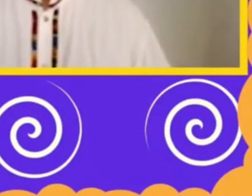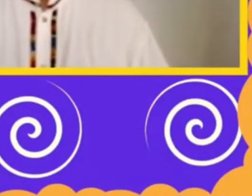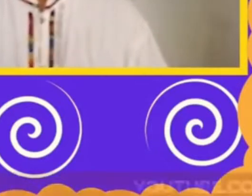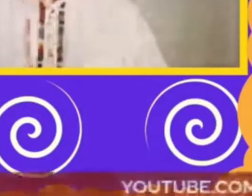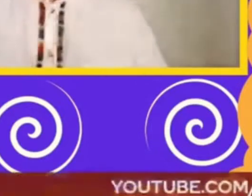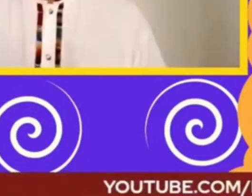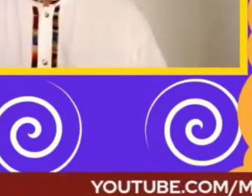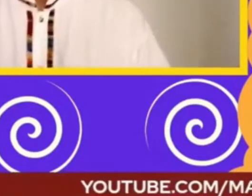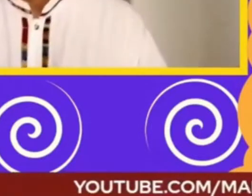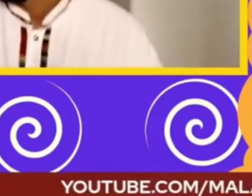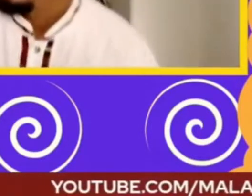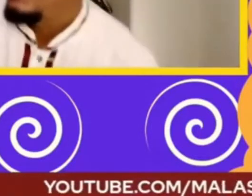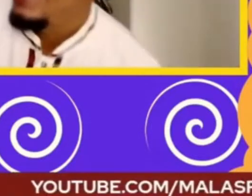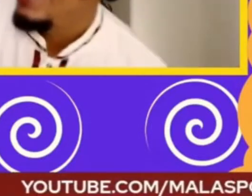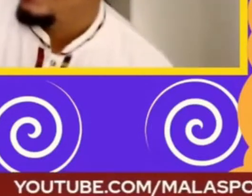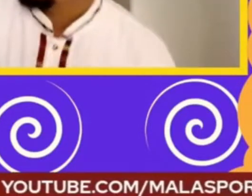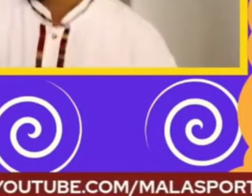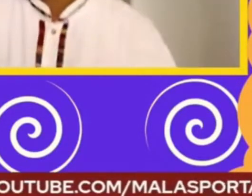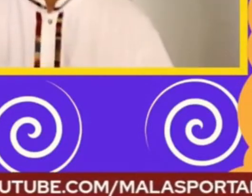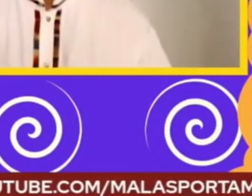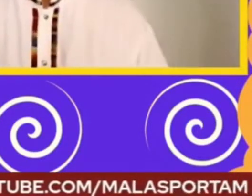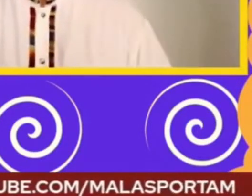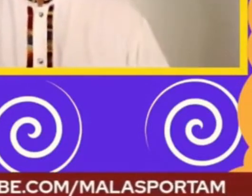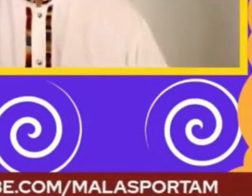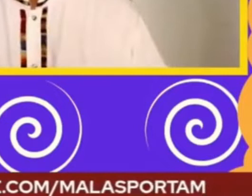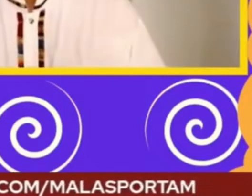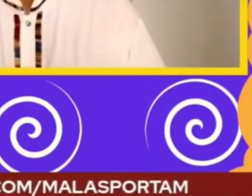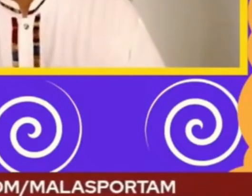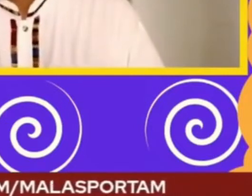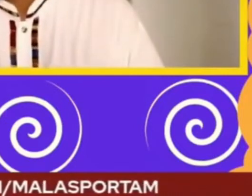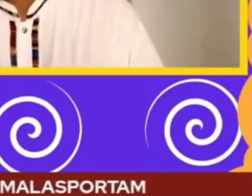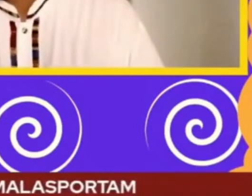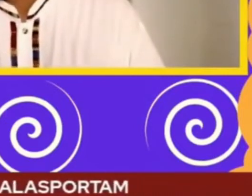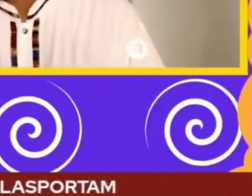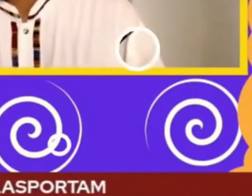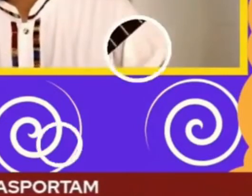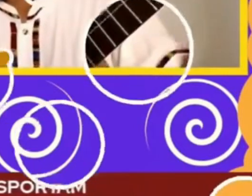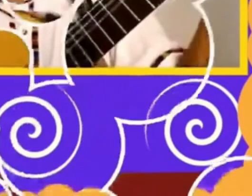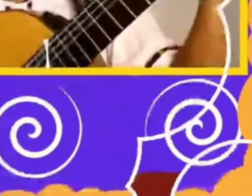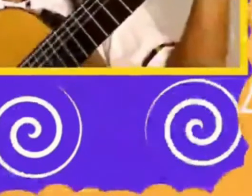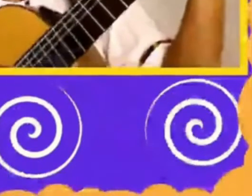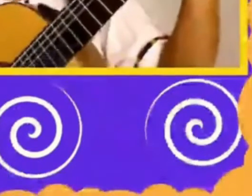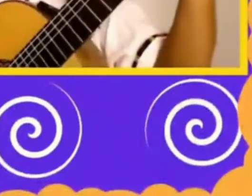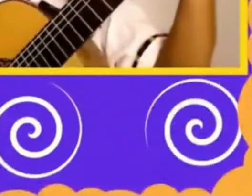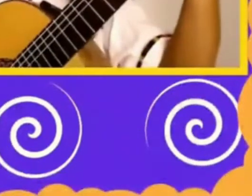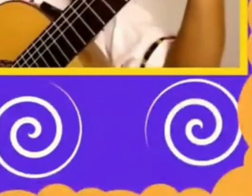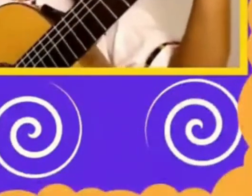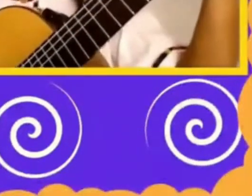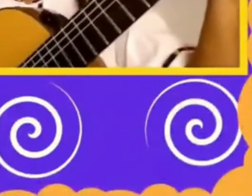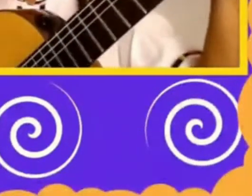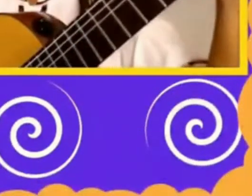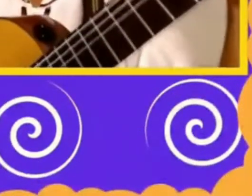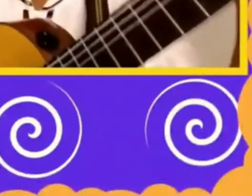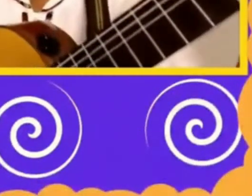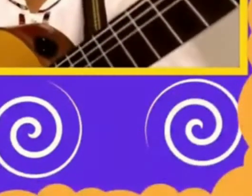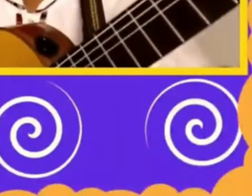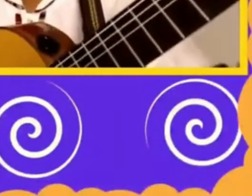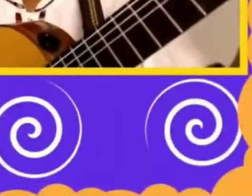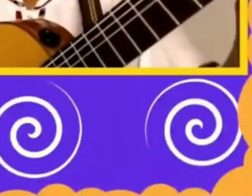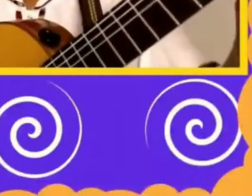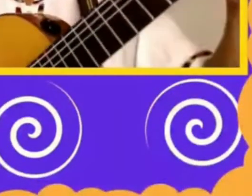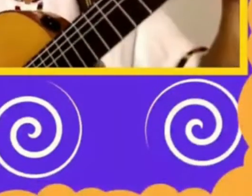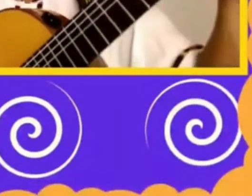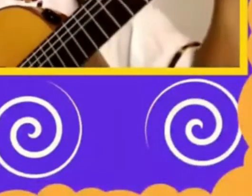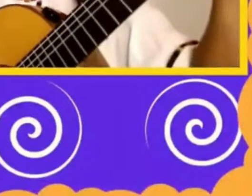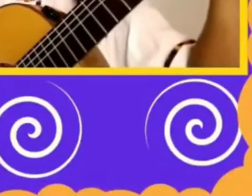senhoras e senhores No YouTube, aí Youtube.com.br Malasportal Vou pedir pra produção deixar você grandão aí